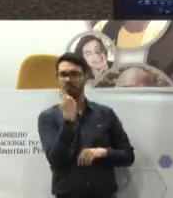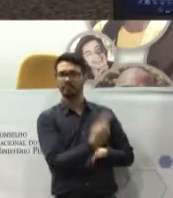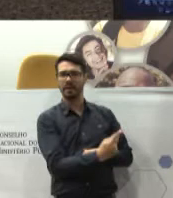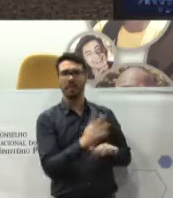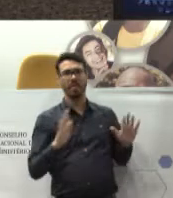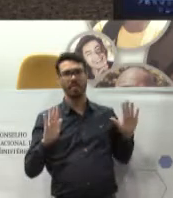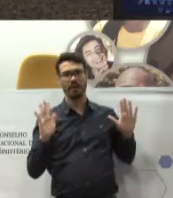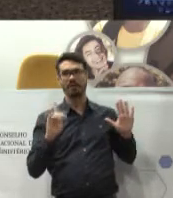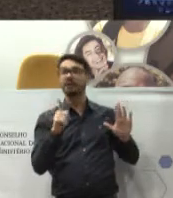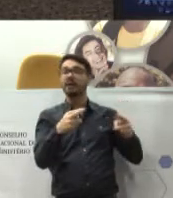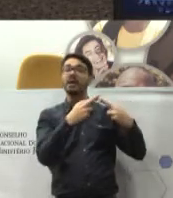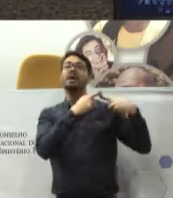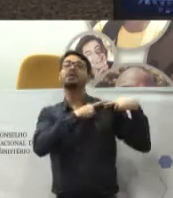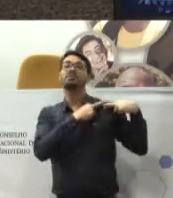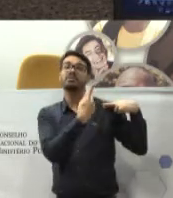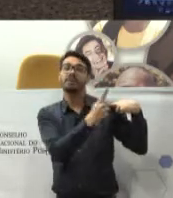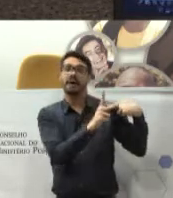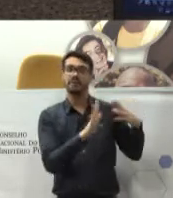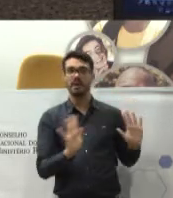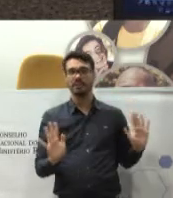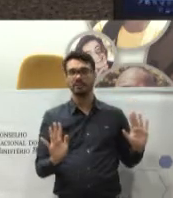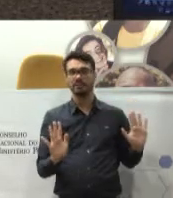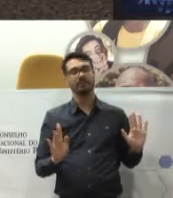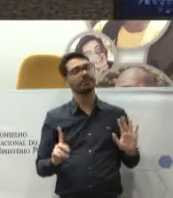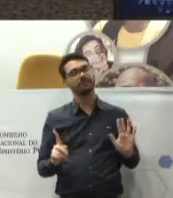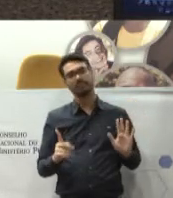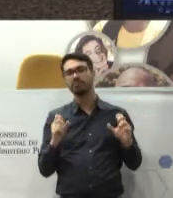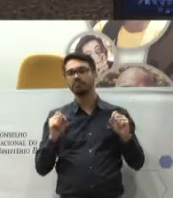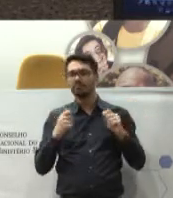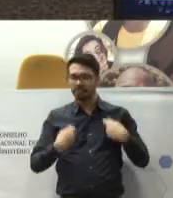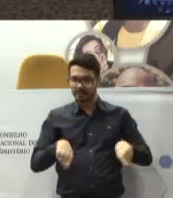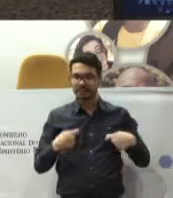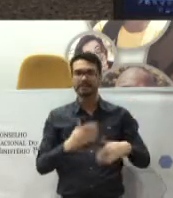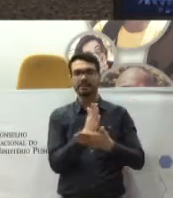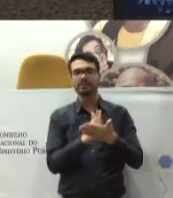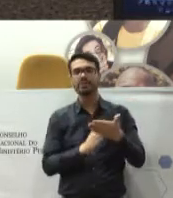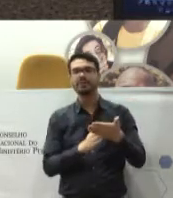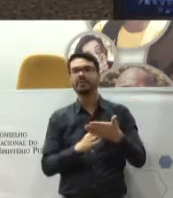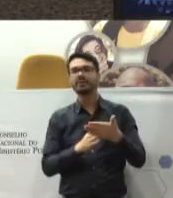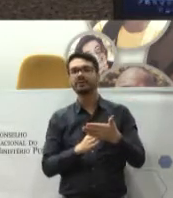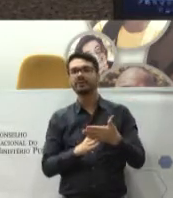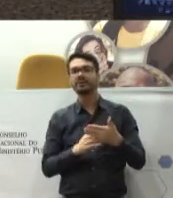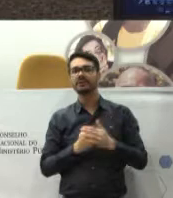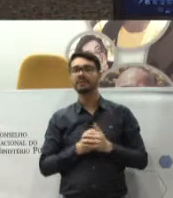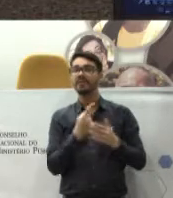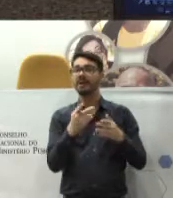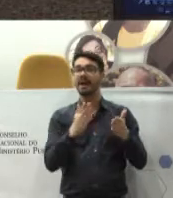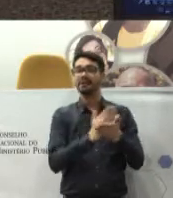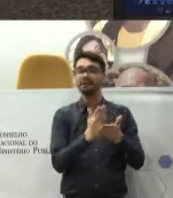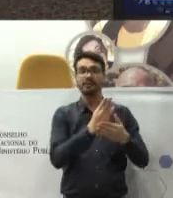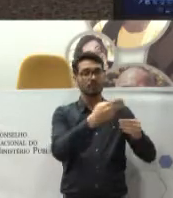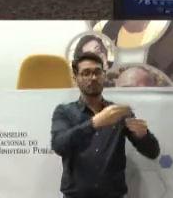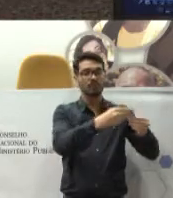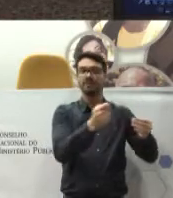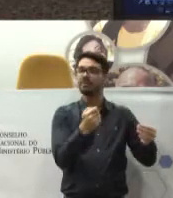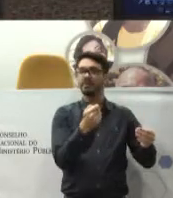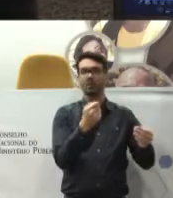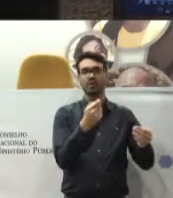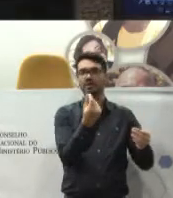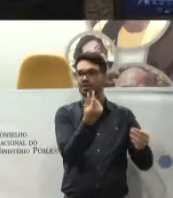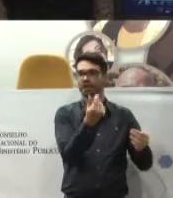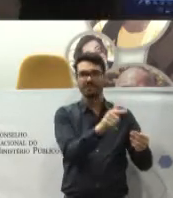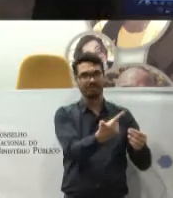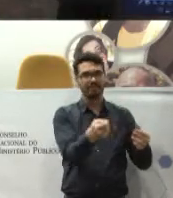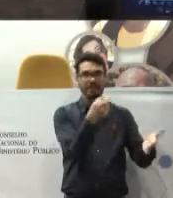dele, o ICS dele, ele não consegue incorporar, não conseguiria nem pagar o valor. Então, precisamos realmente ter